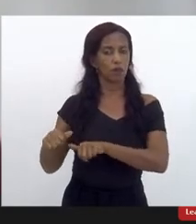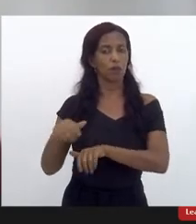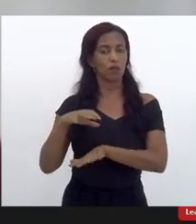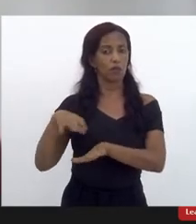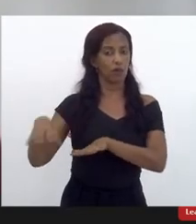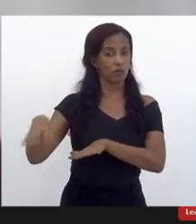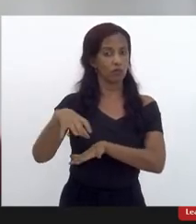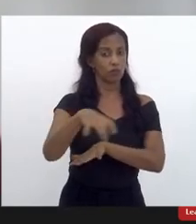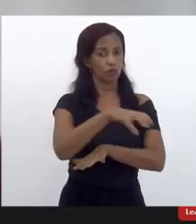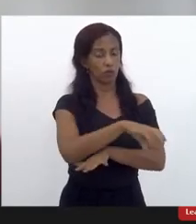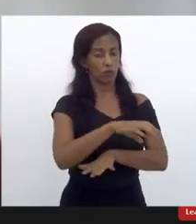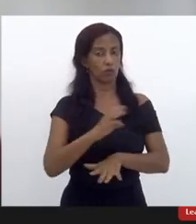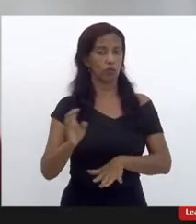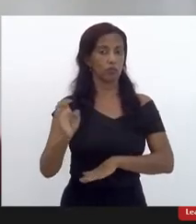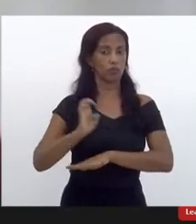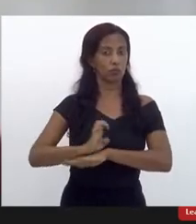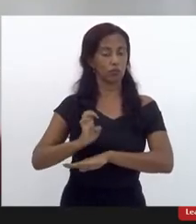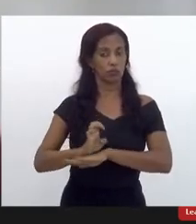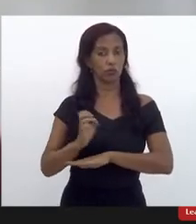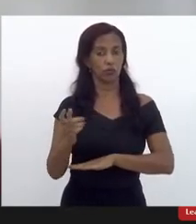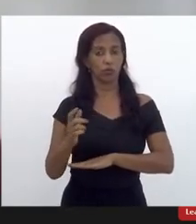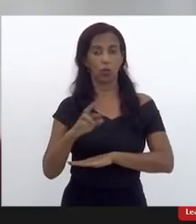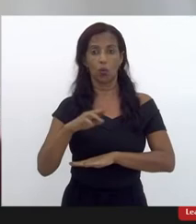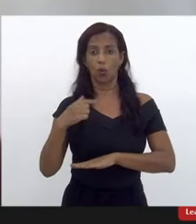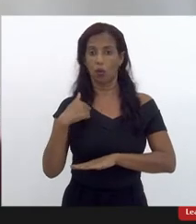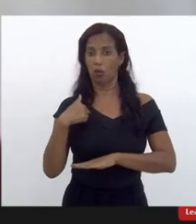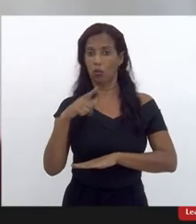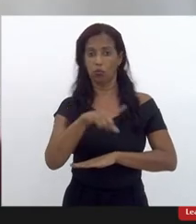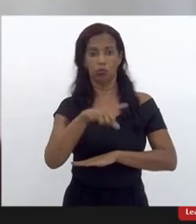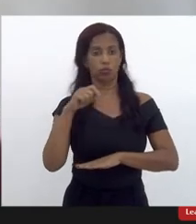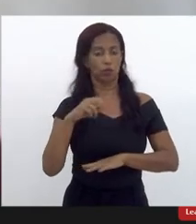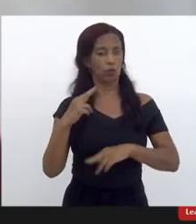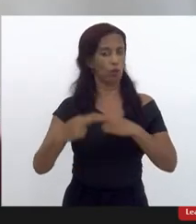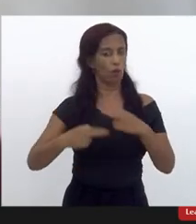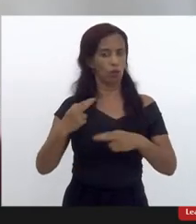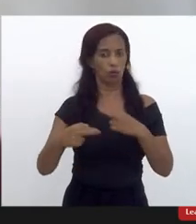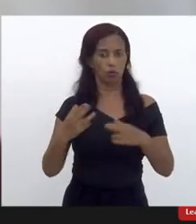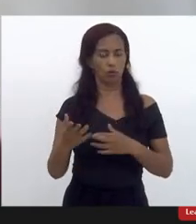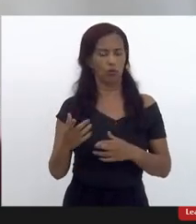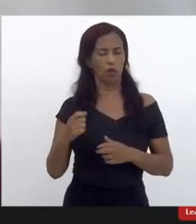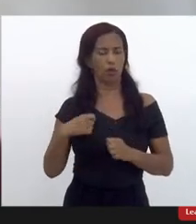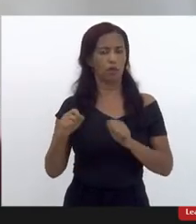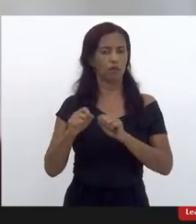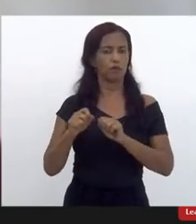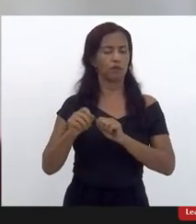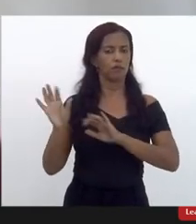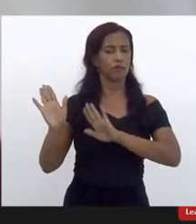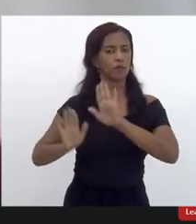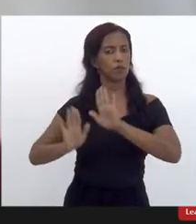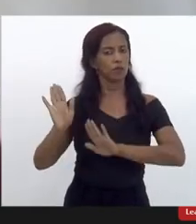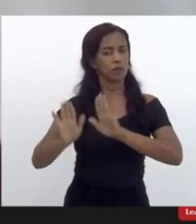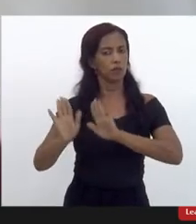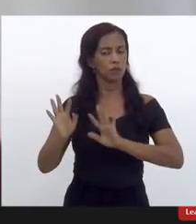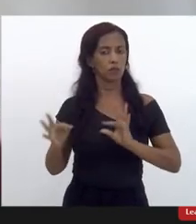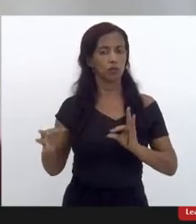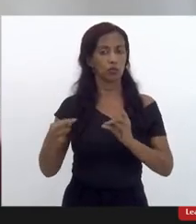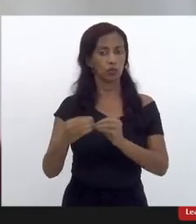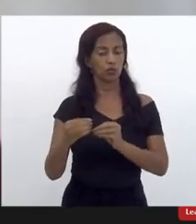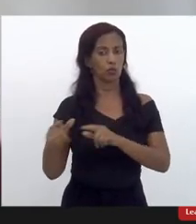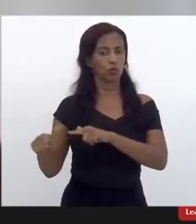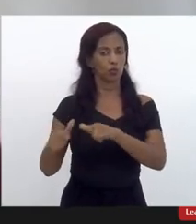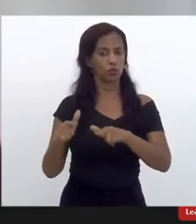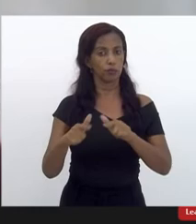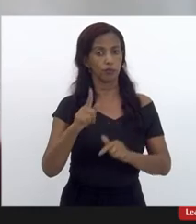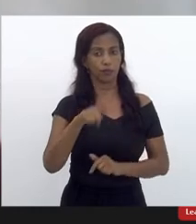do Estado, do qual não optei por não renovar, e fizemos licitações de todos os serviços.